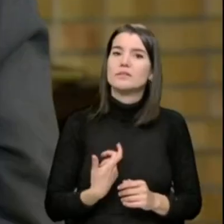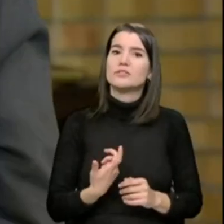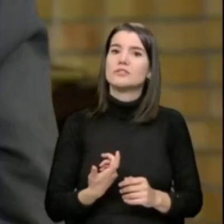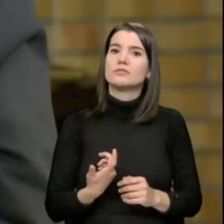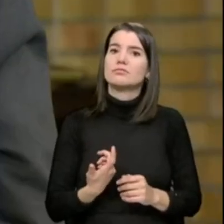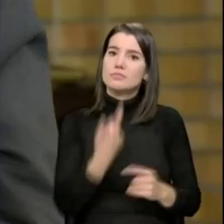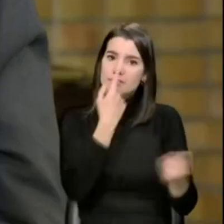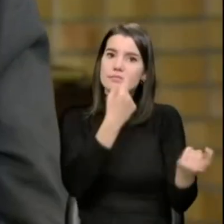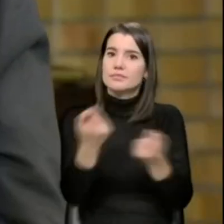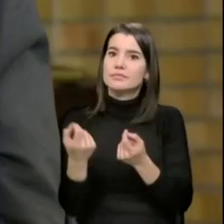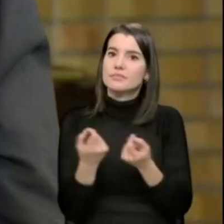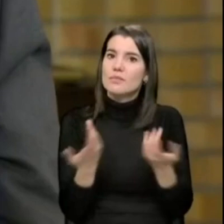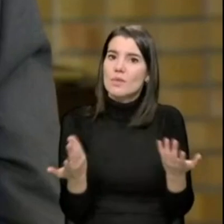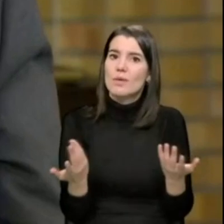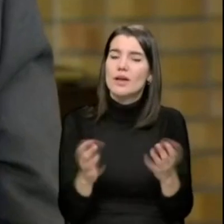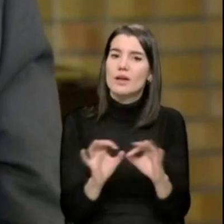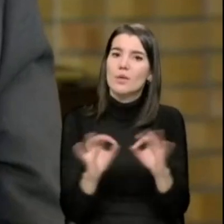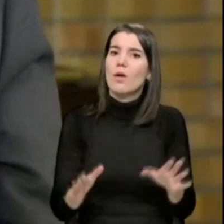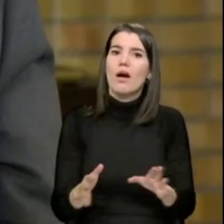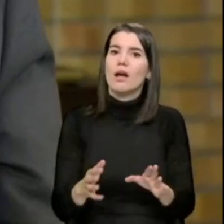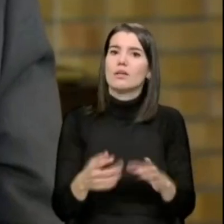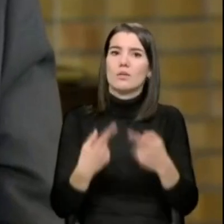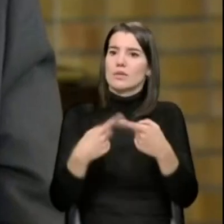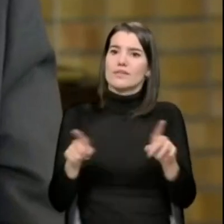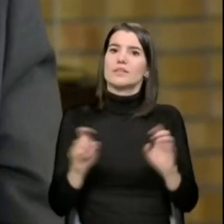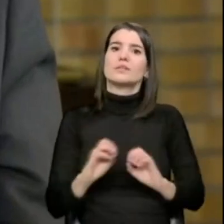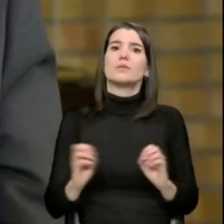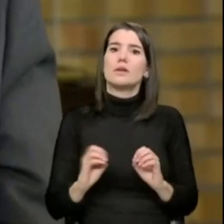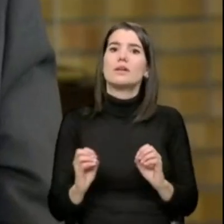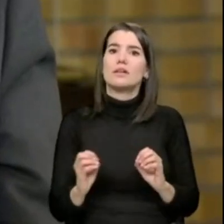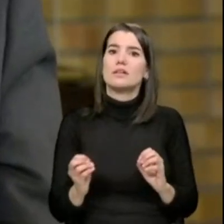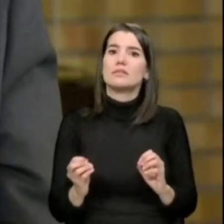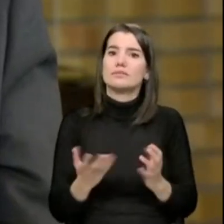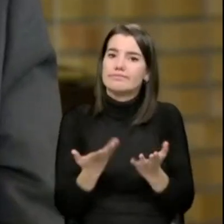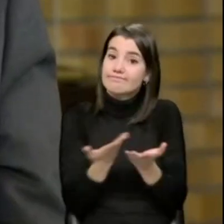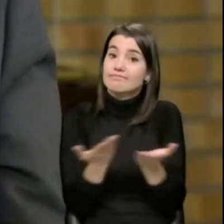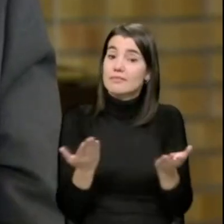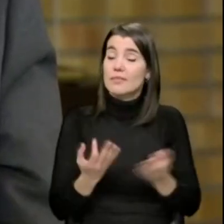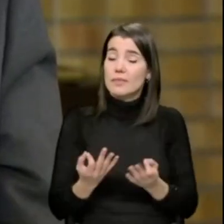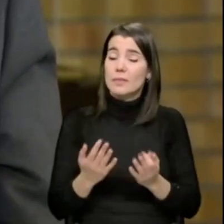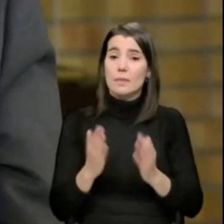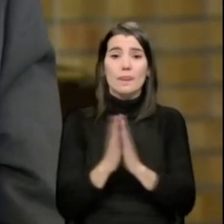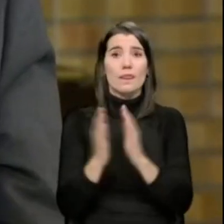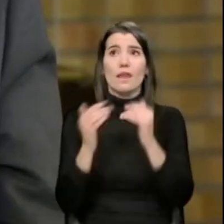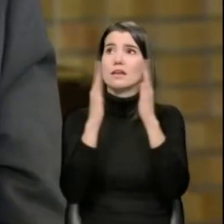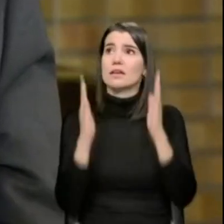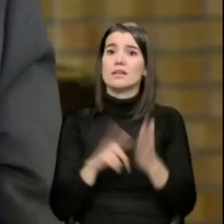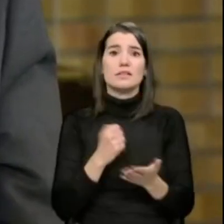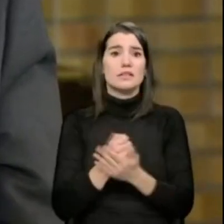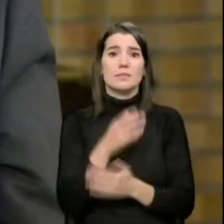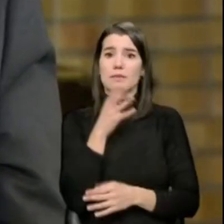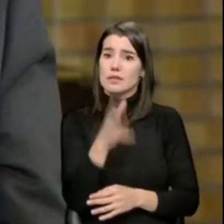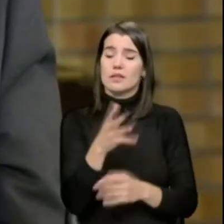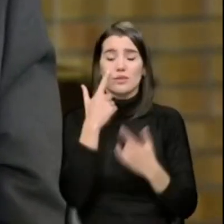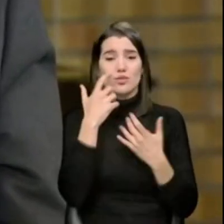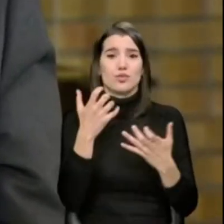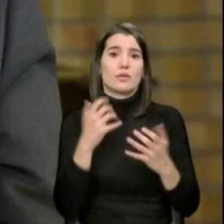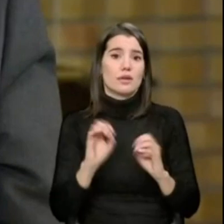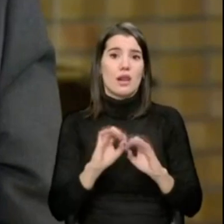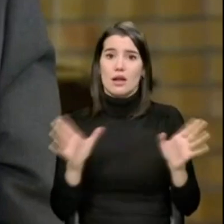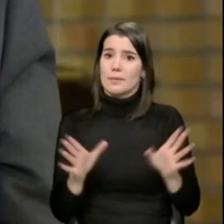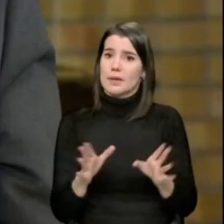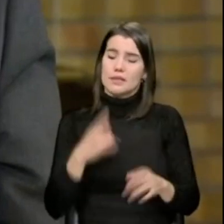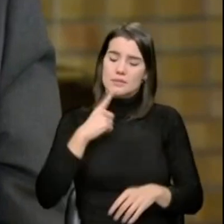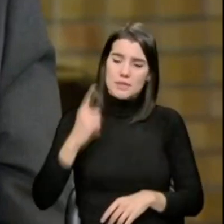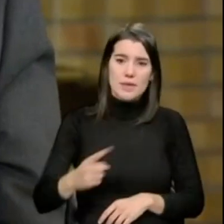é comum, não é igual, não se distingue, nós, nisso, a Igreja tem sempre dito muito claramente e insistentemente